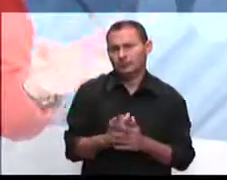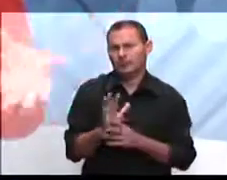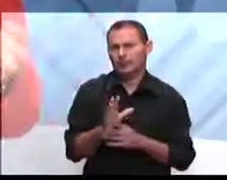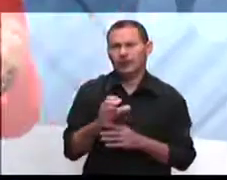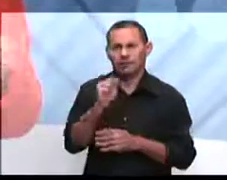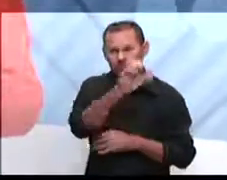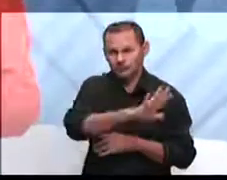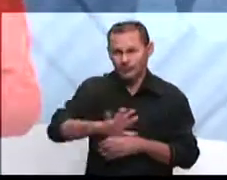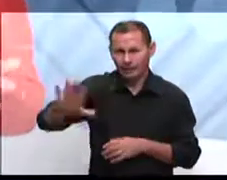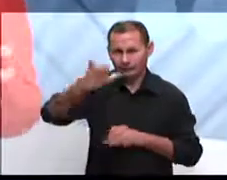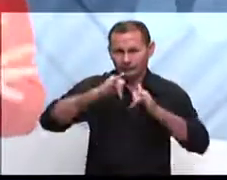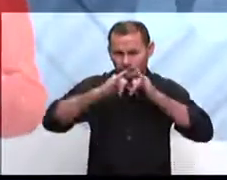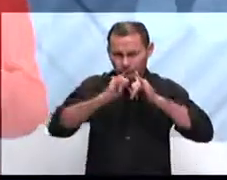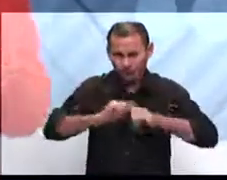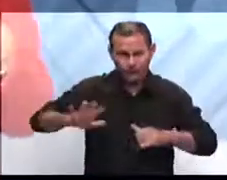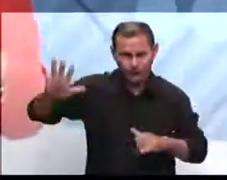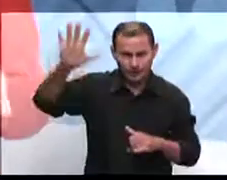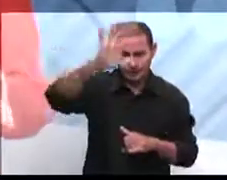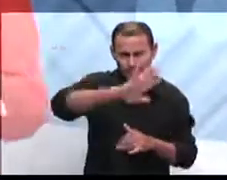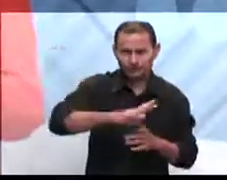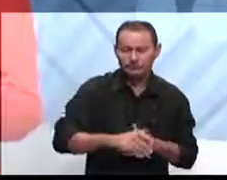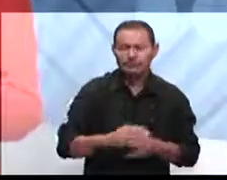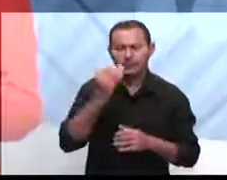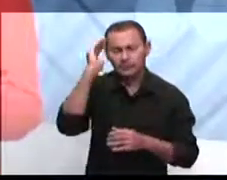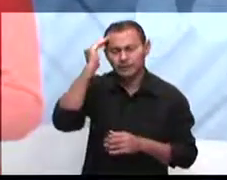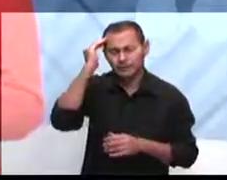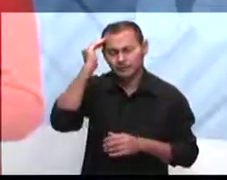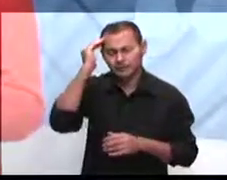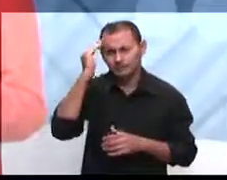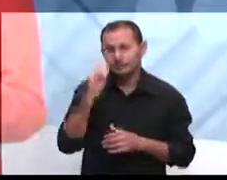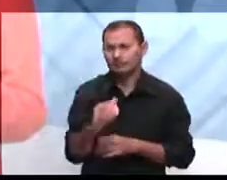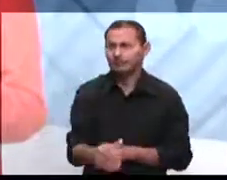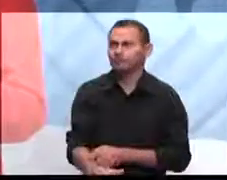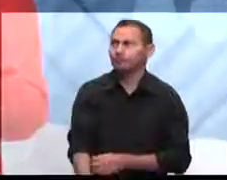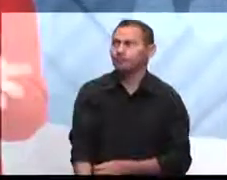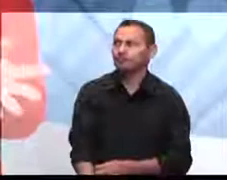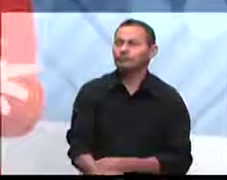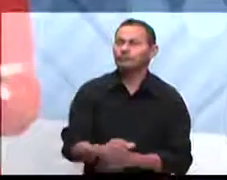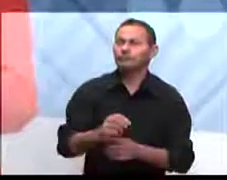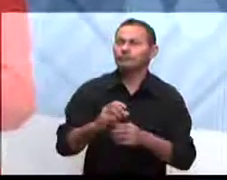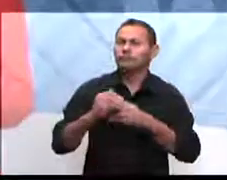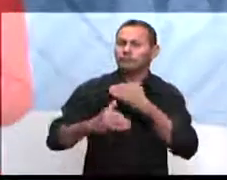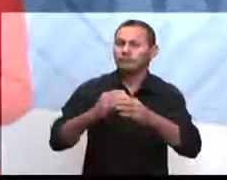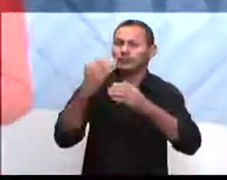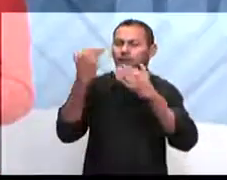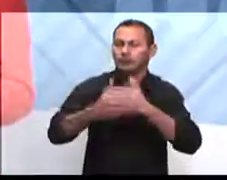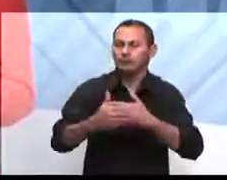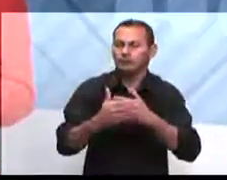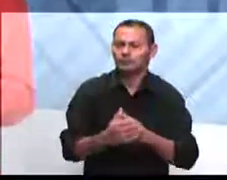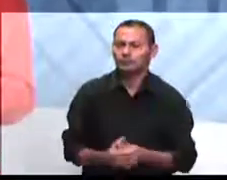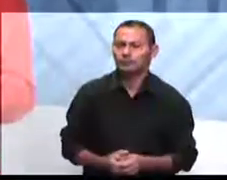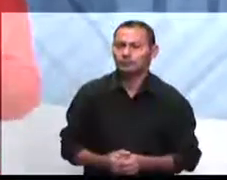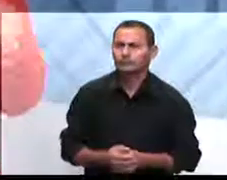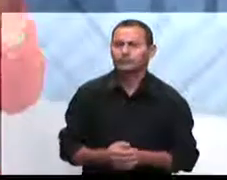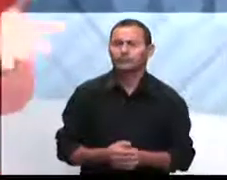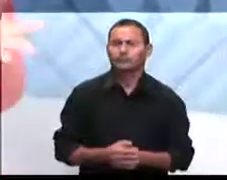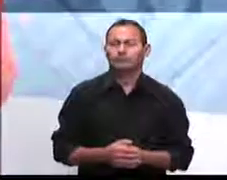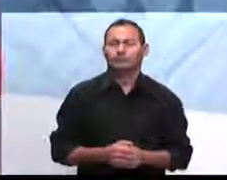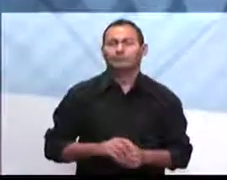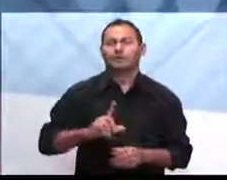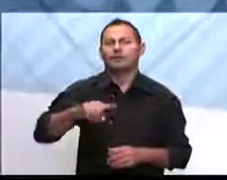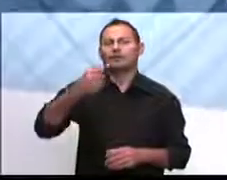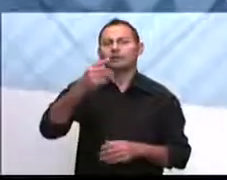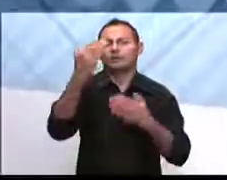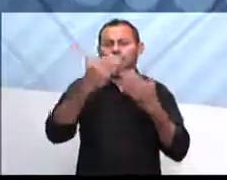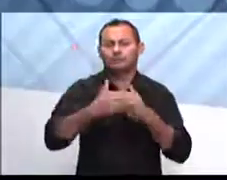um geral assim, só para vocês, né, auxiliarem para o desenvolvimento da prova, da